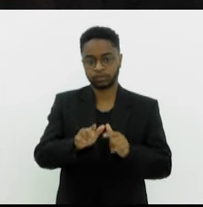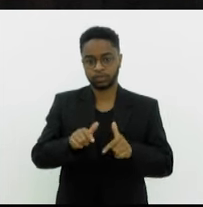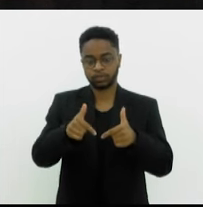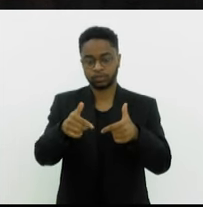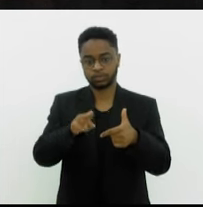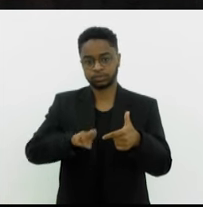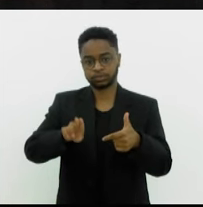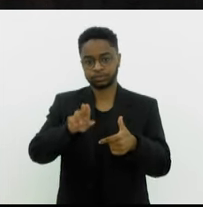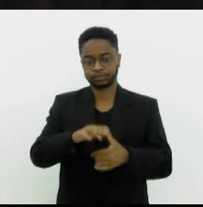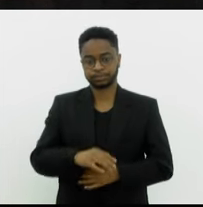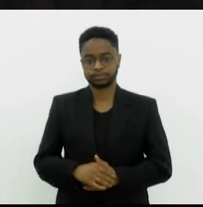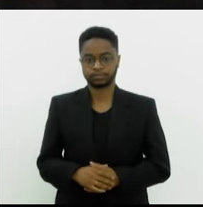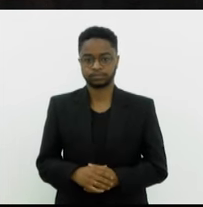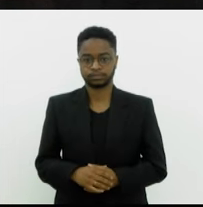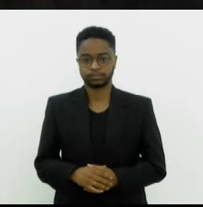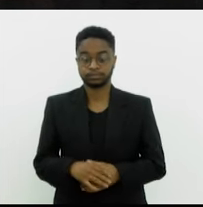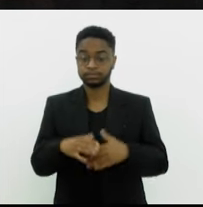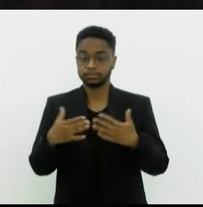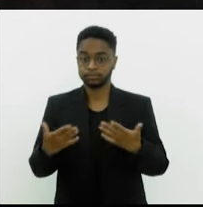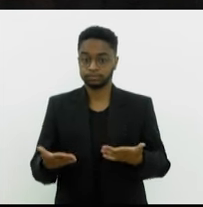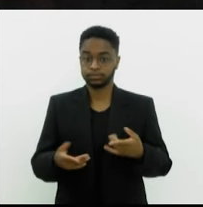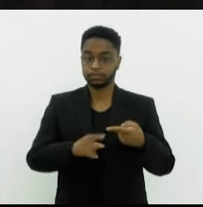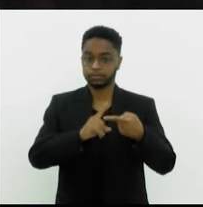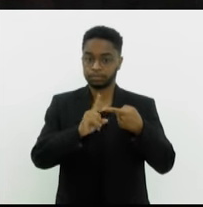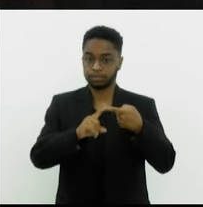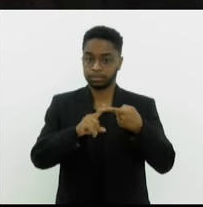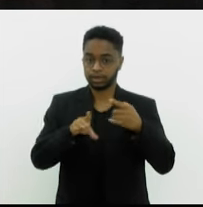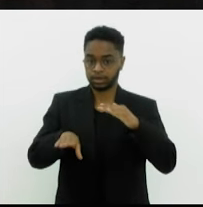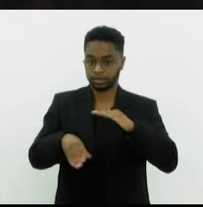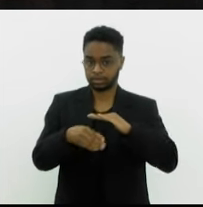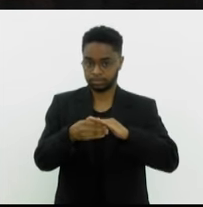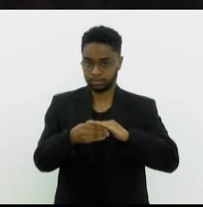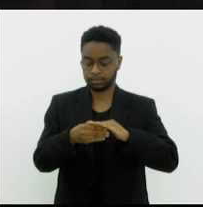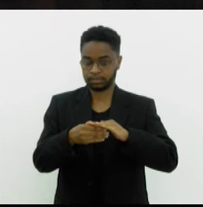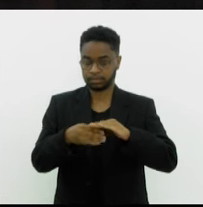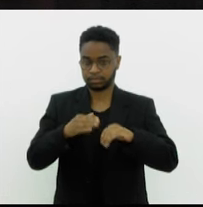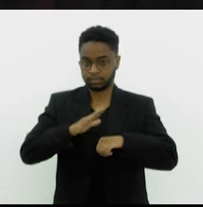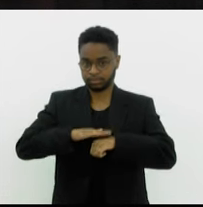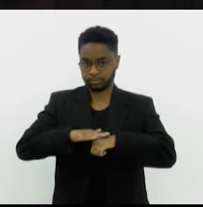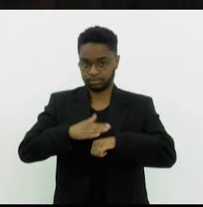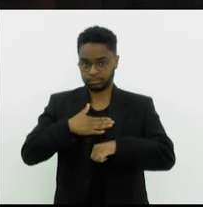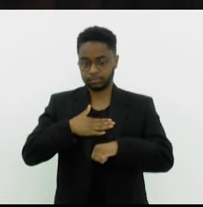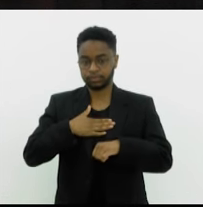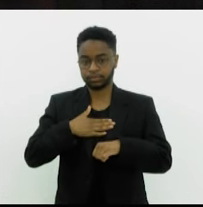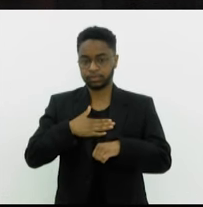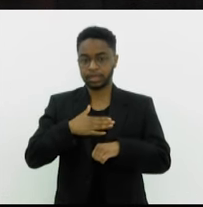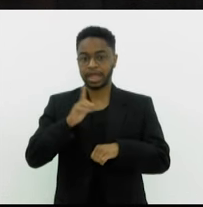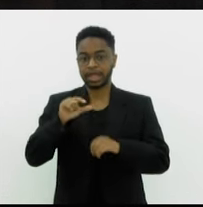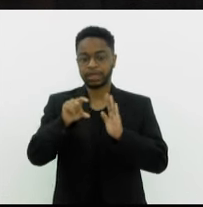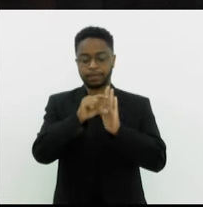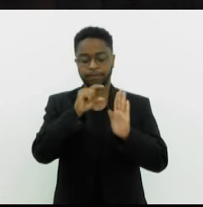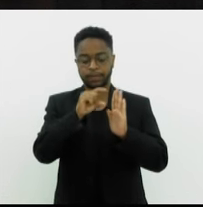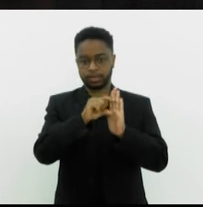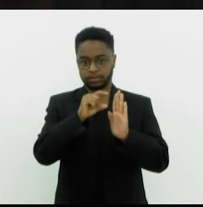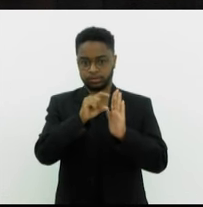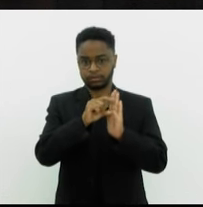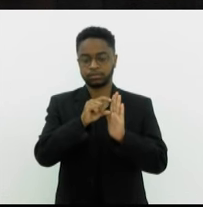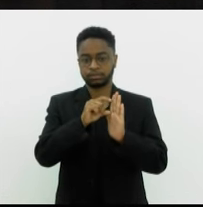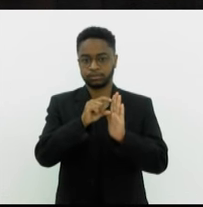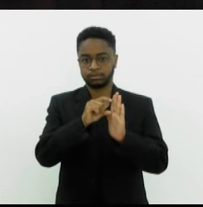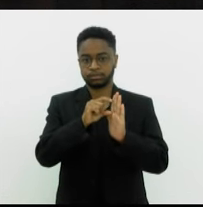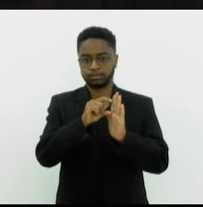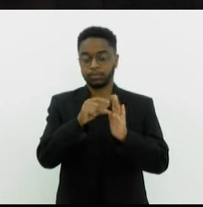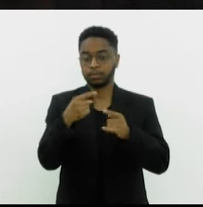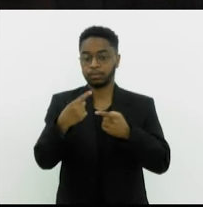investimentos. Então, a primeira emenda que faço é a própria ementa, porque